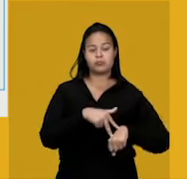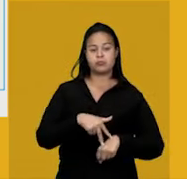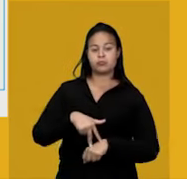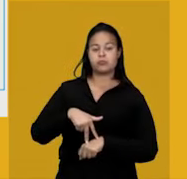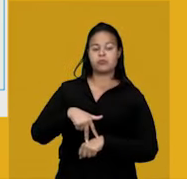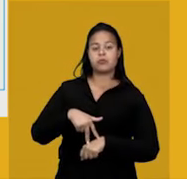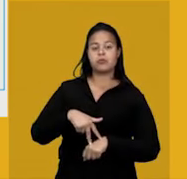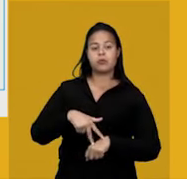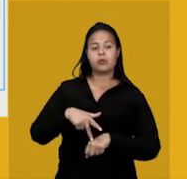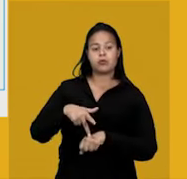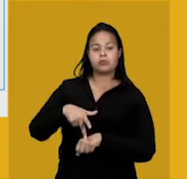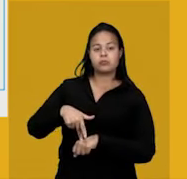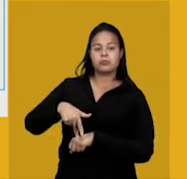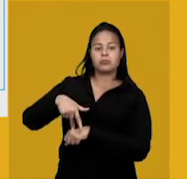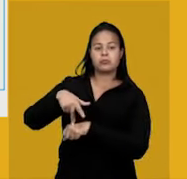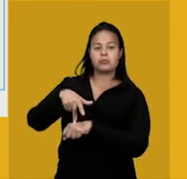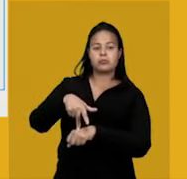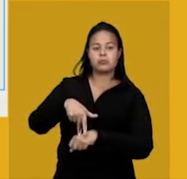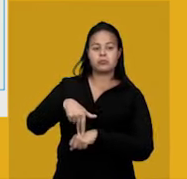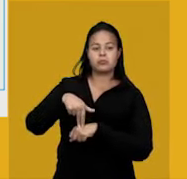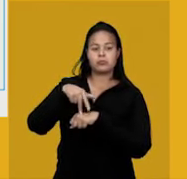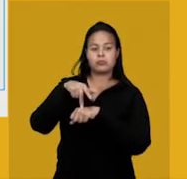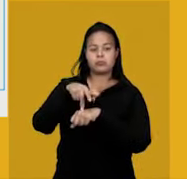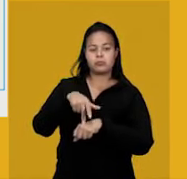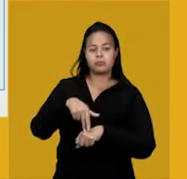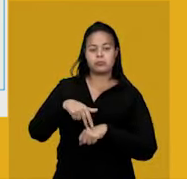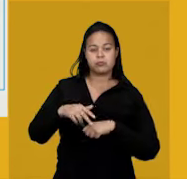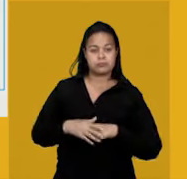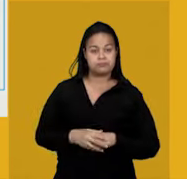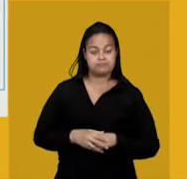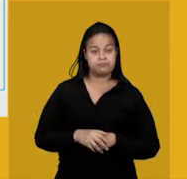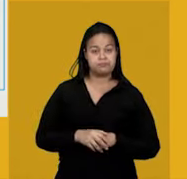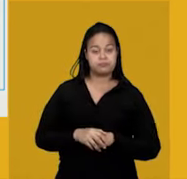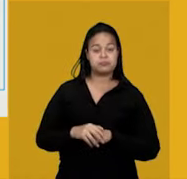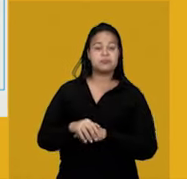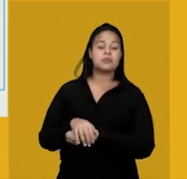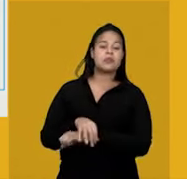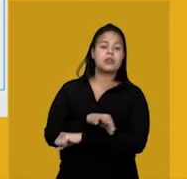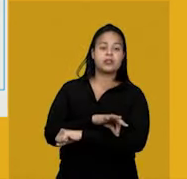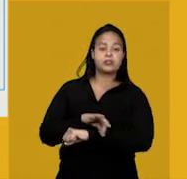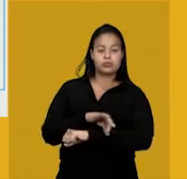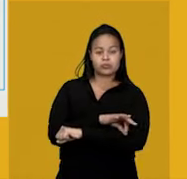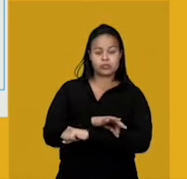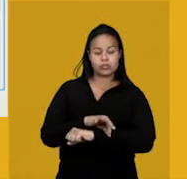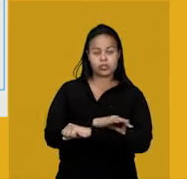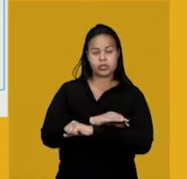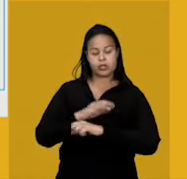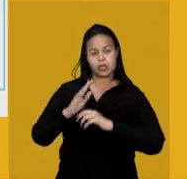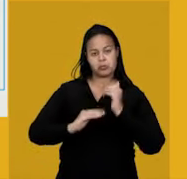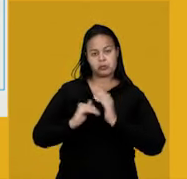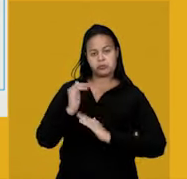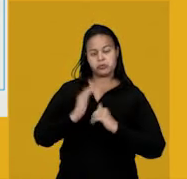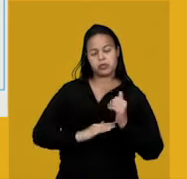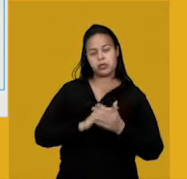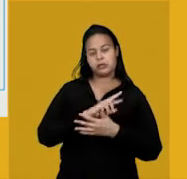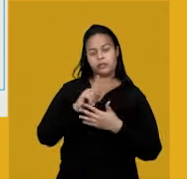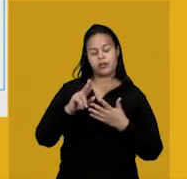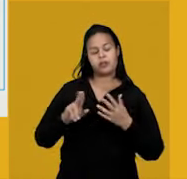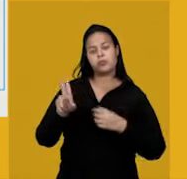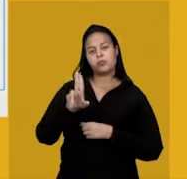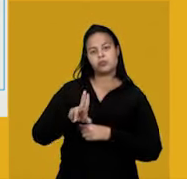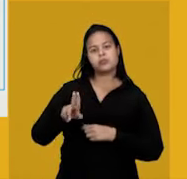patins. Muitos profissionais, como engenheiros ou operários, também devem usar